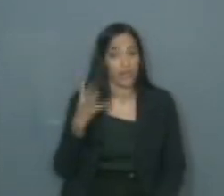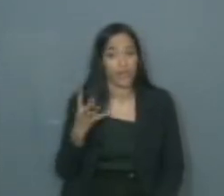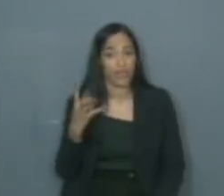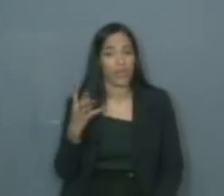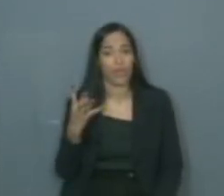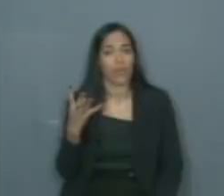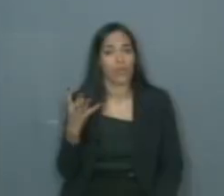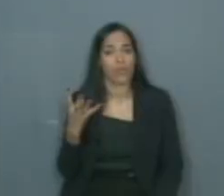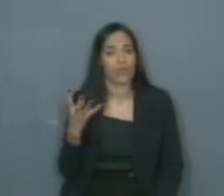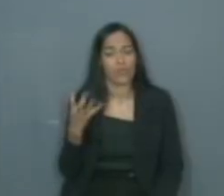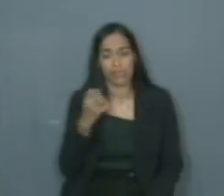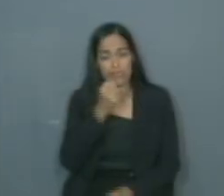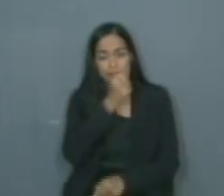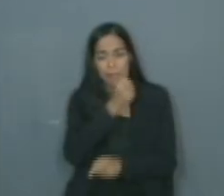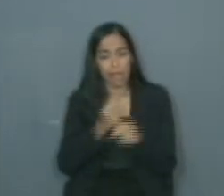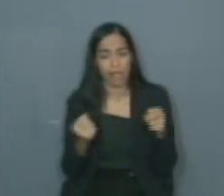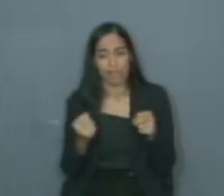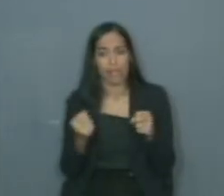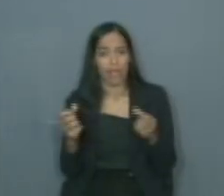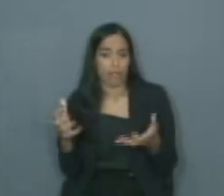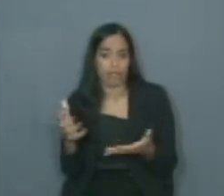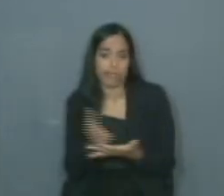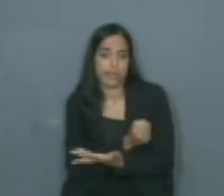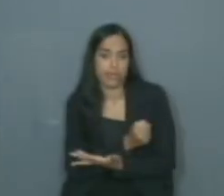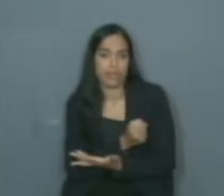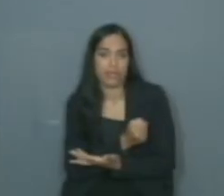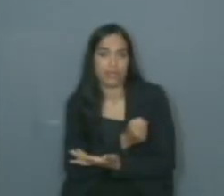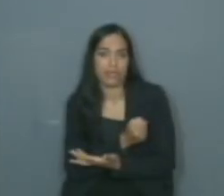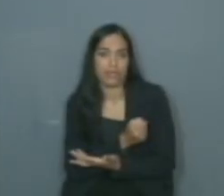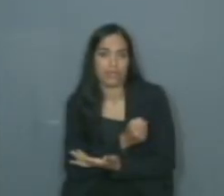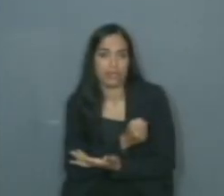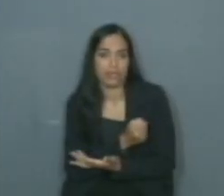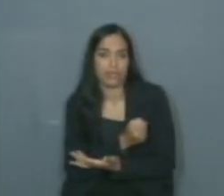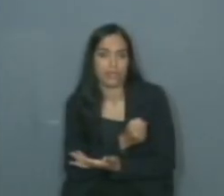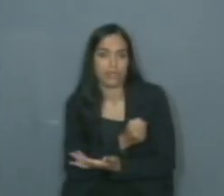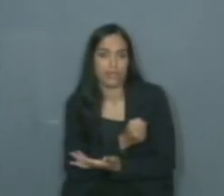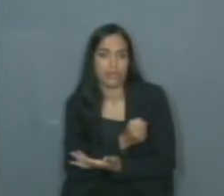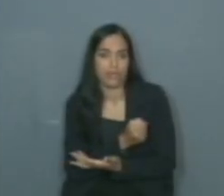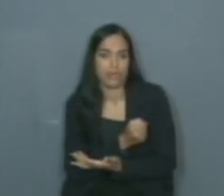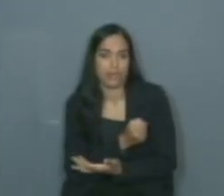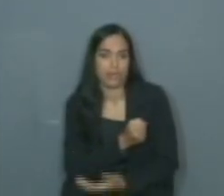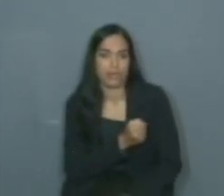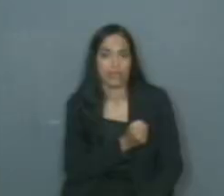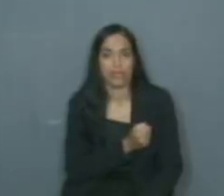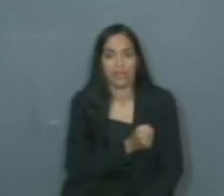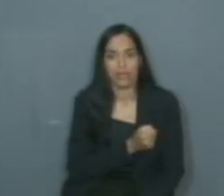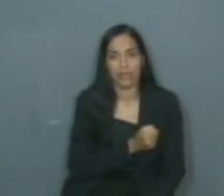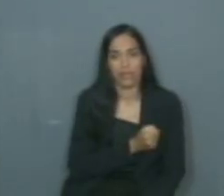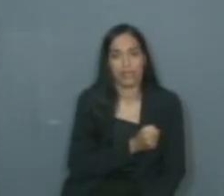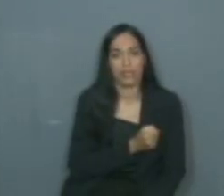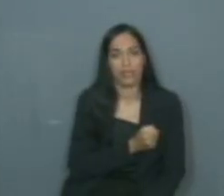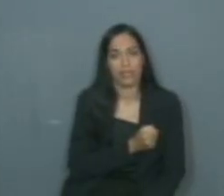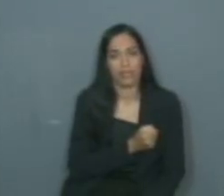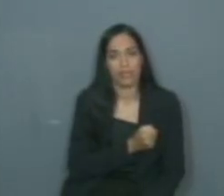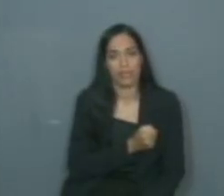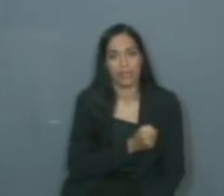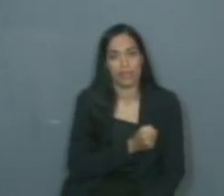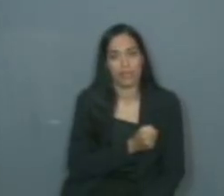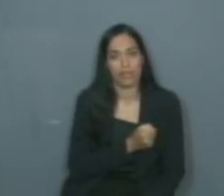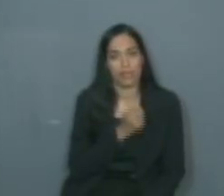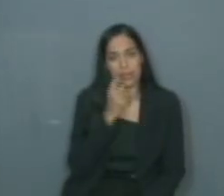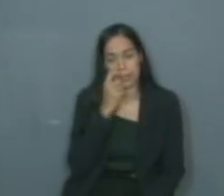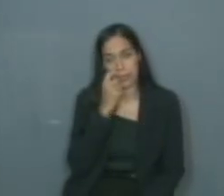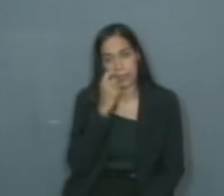tão de assassinar, de tomar, de tirar na tora e levar e fazer o que fez com